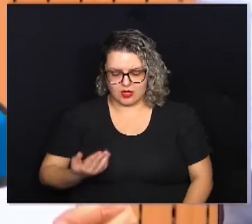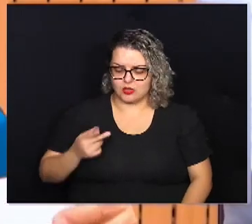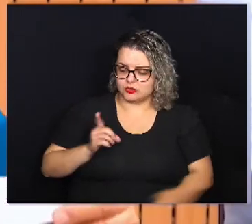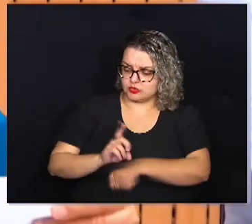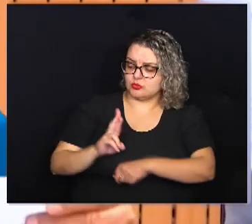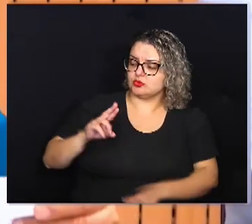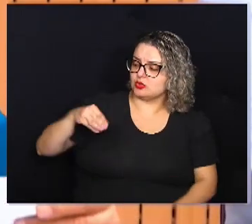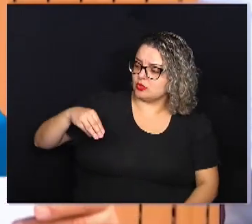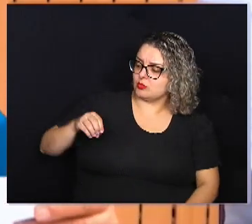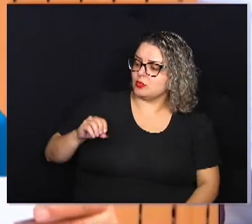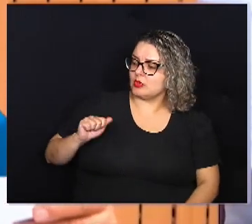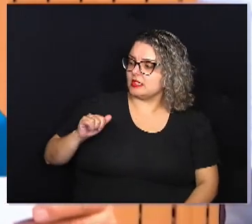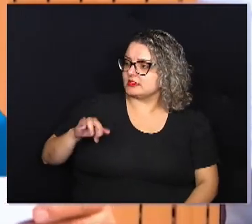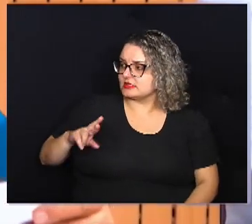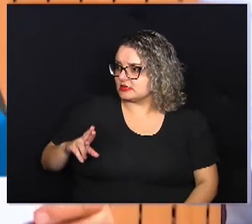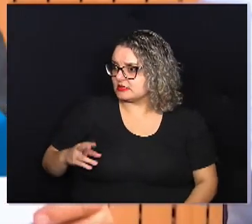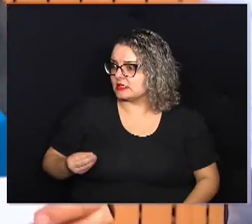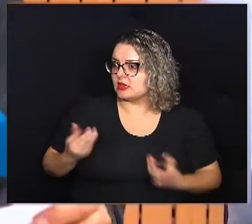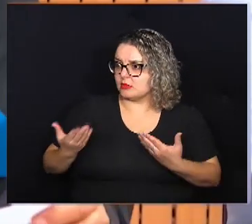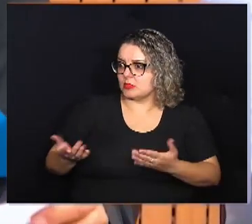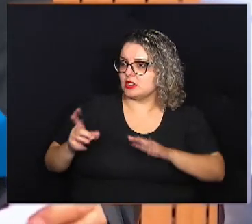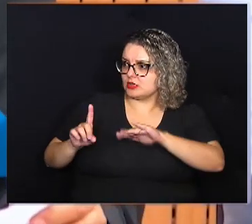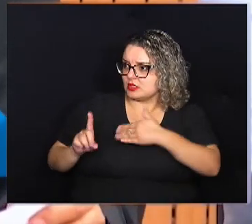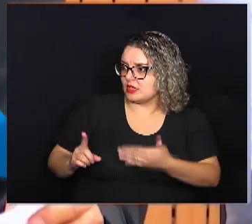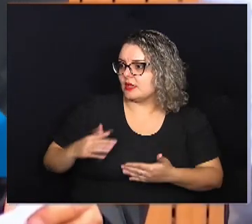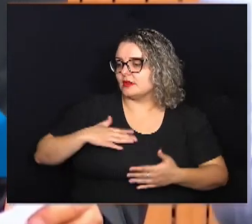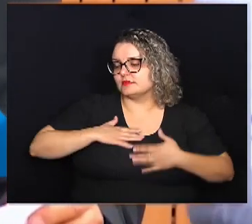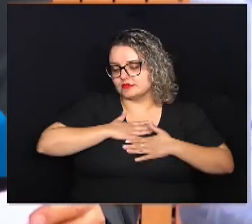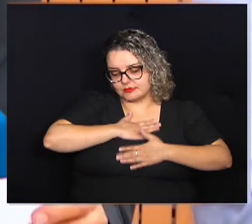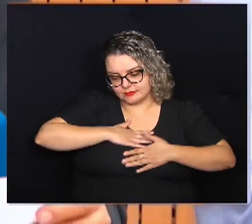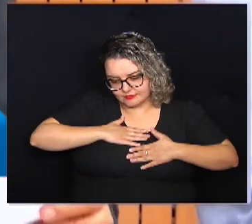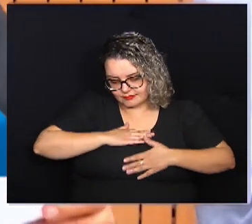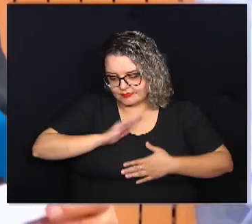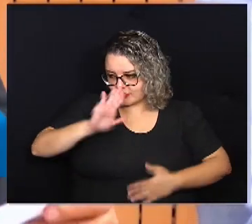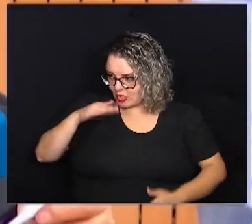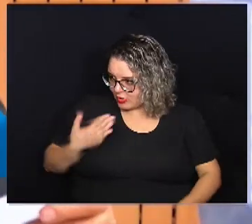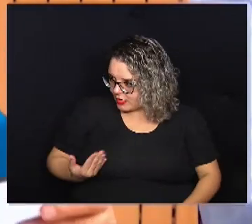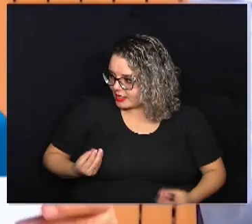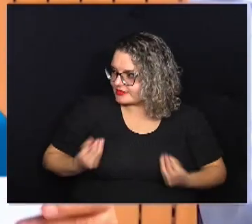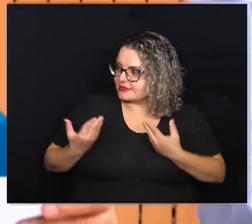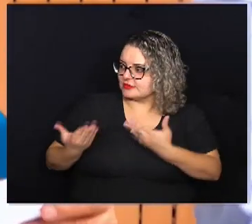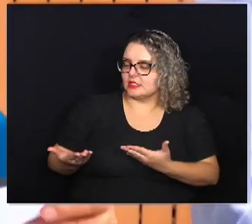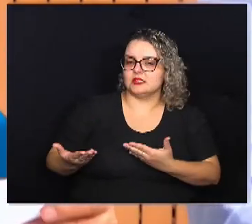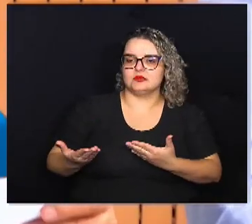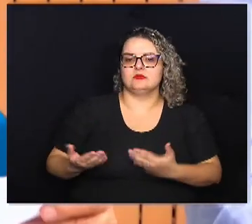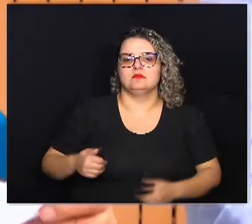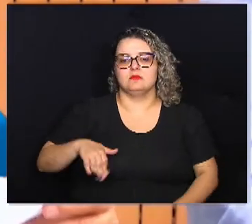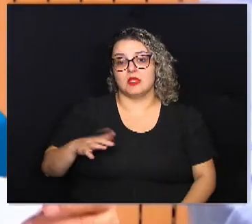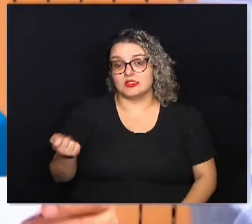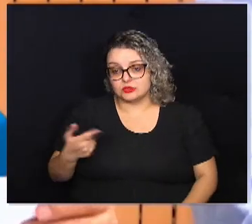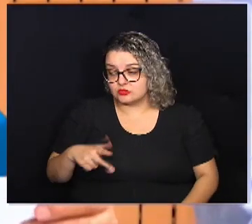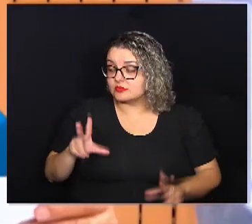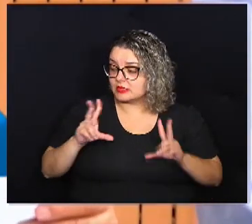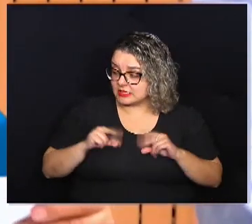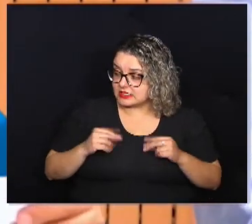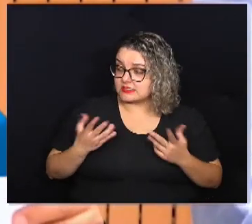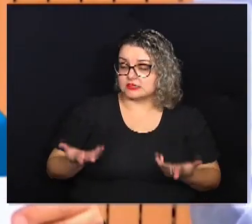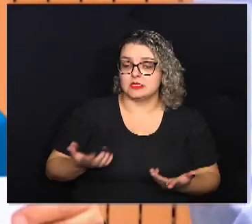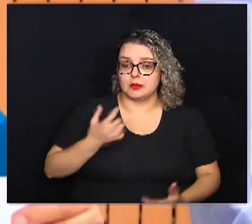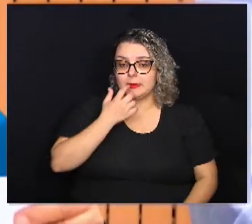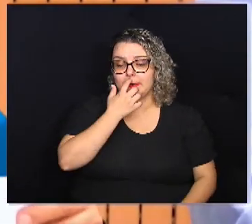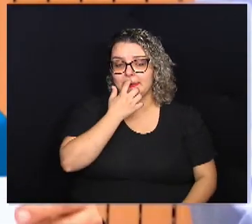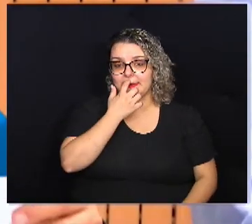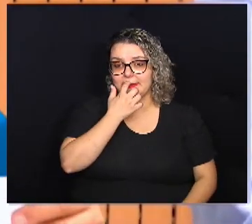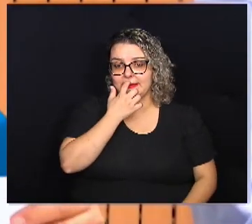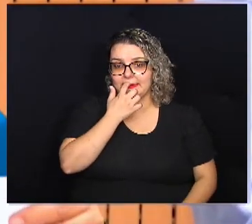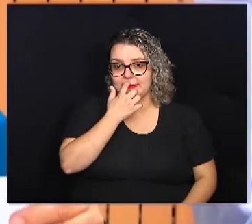lhe prestando essa homenagem. Na verdade, me sinto lisonjeado em prestar essa homenagem, uma homenagem muito mais do que merecida, mesmo porque eu costumo